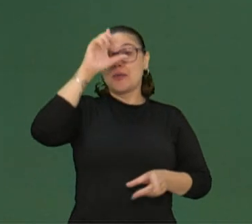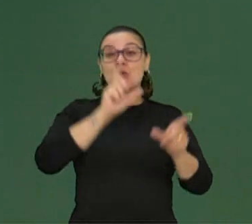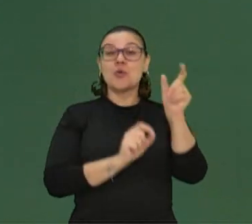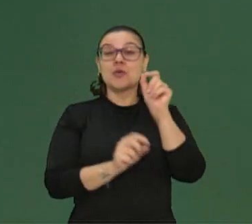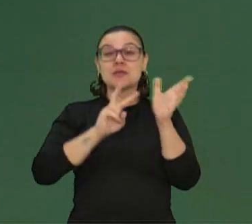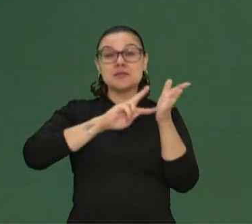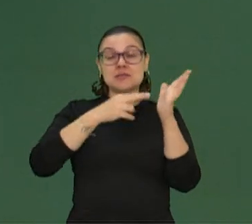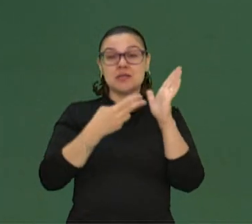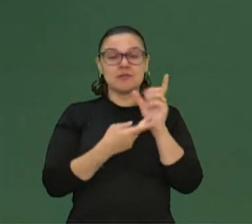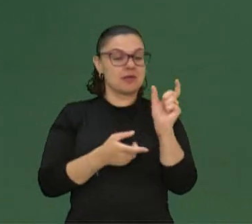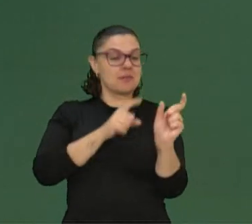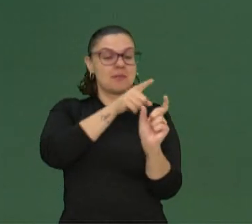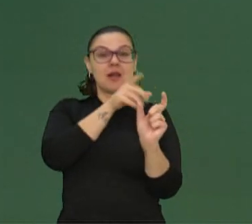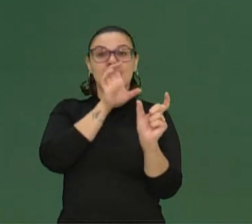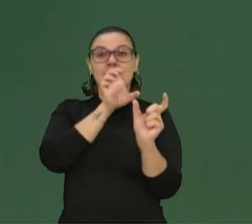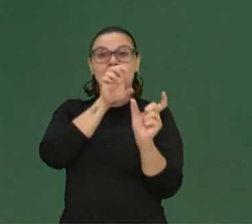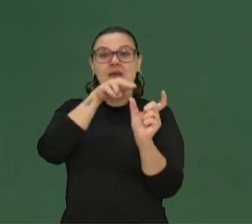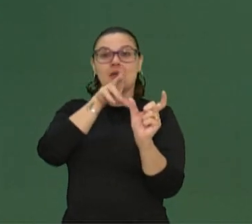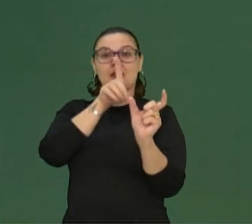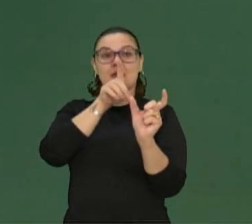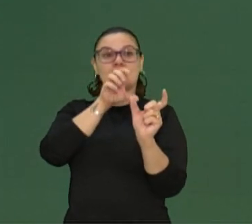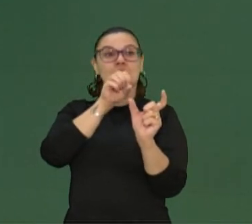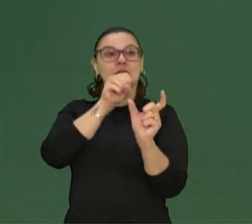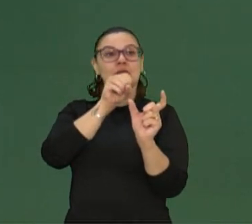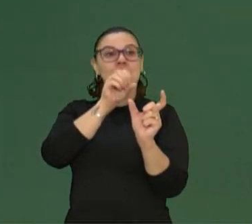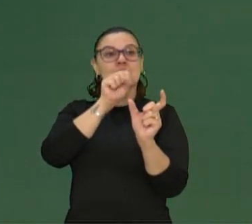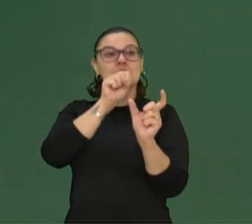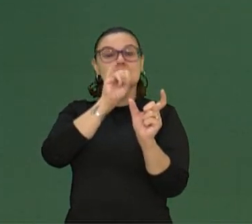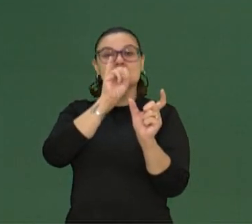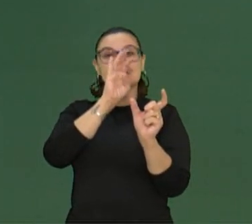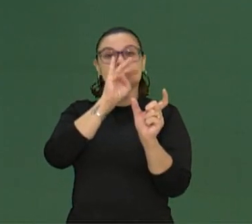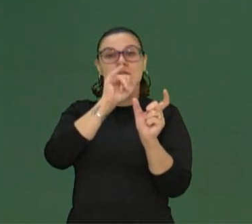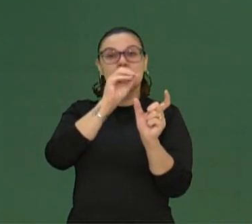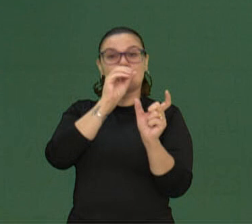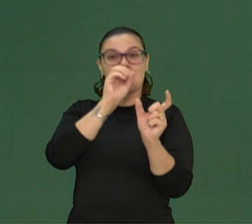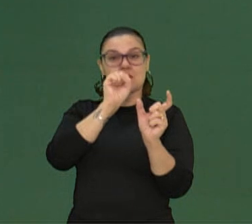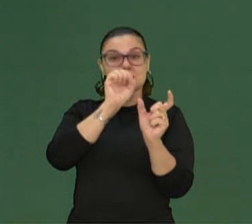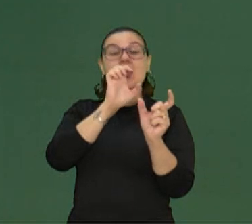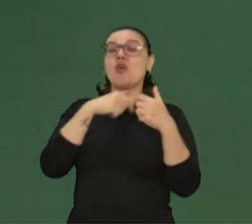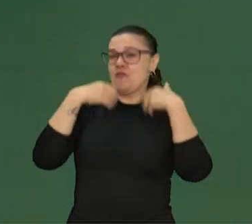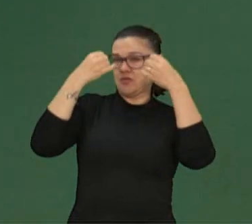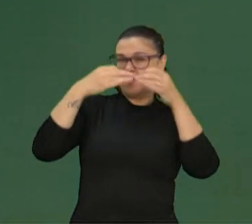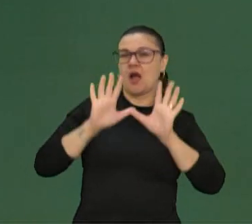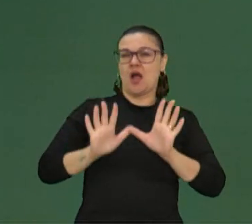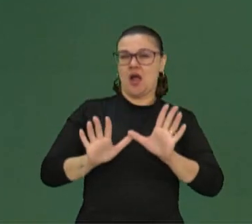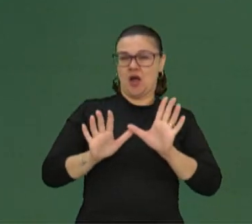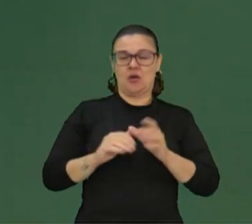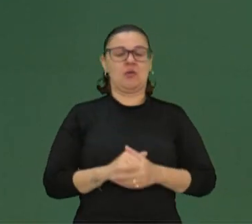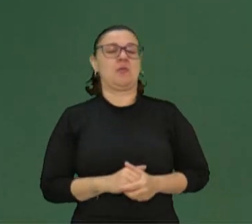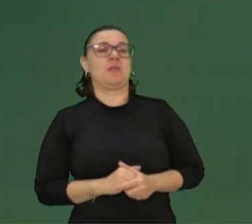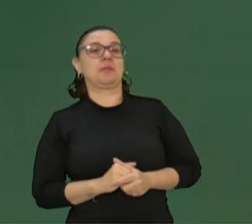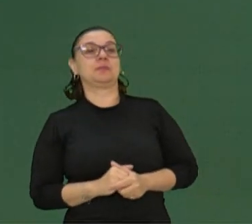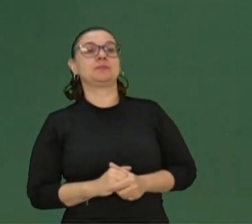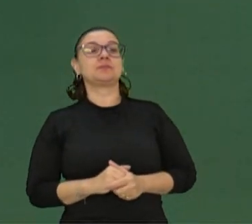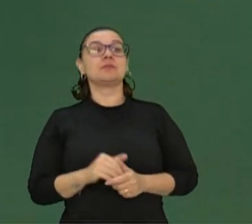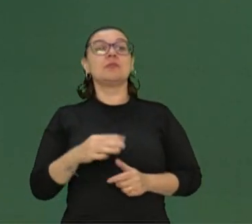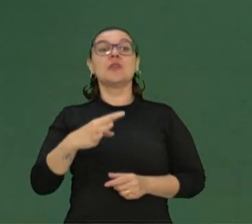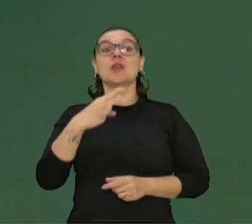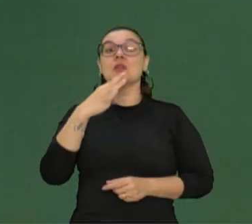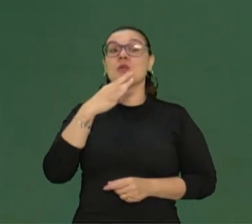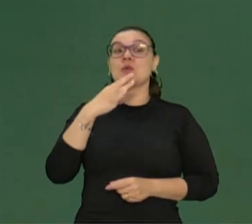endossimbiose, vou explicar em detalhes isso aqui, fique calmo com a palavra. Conhecer os mecanismos e organelas